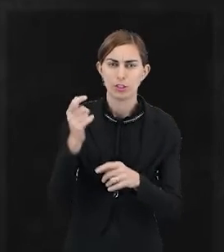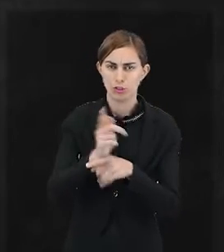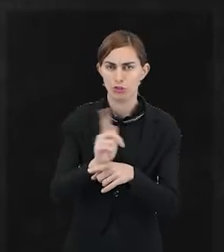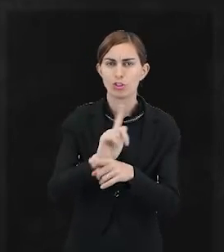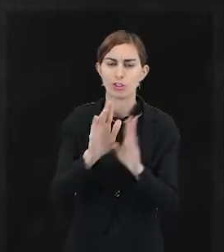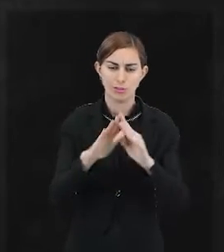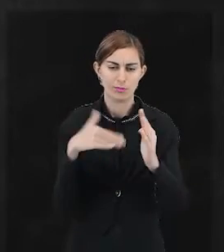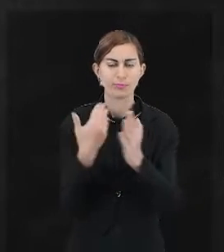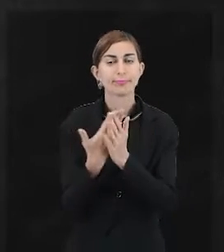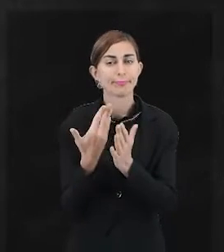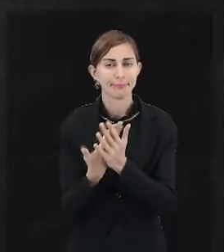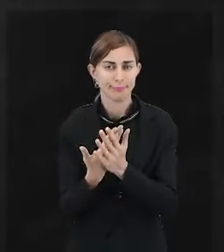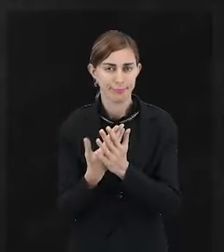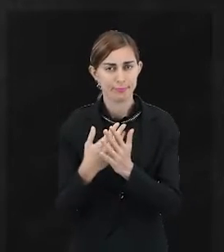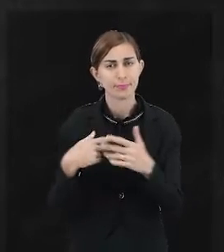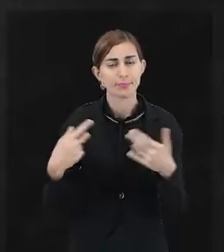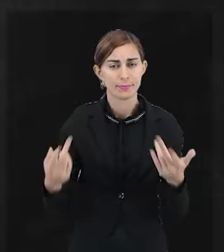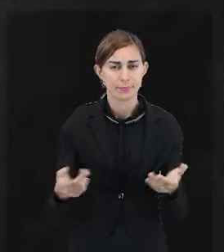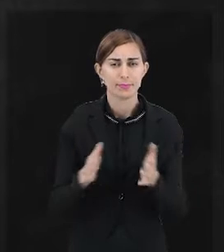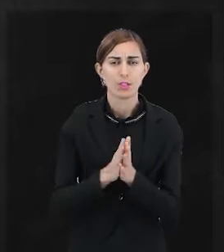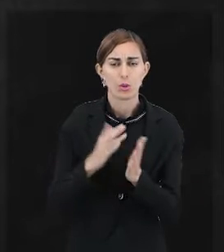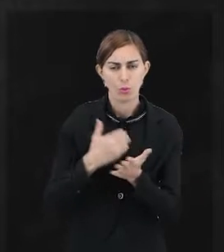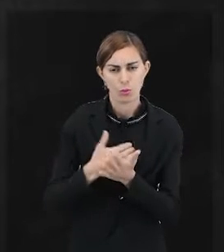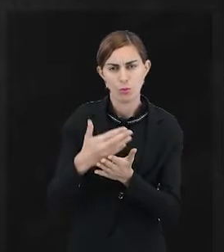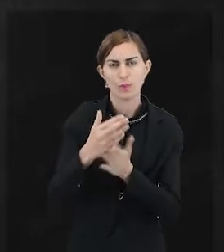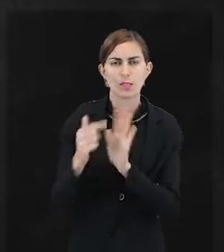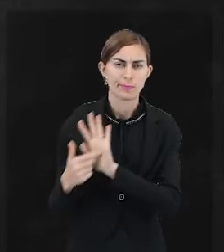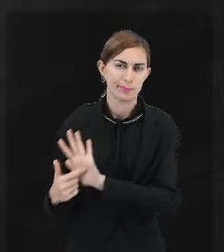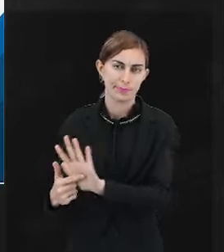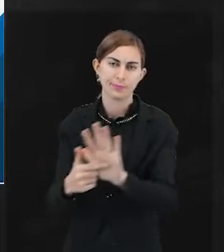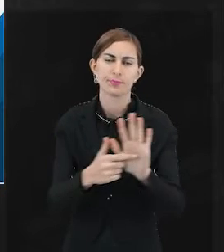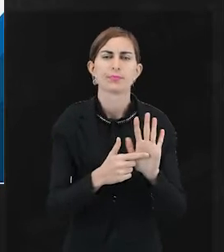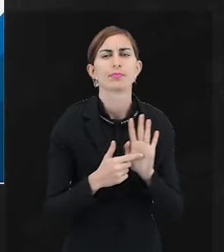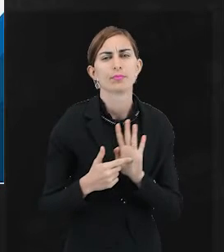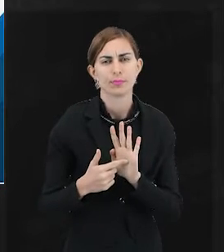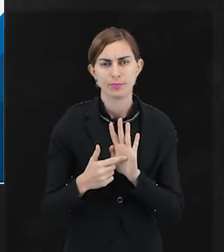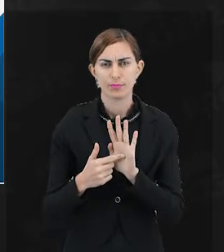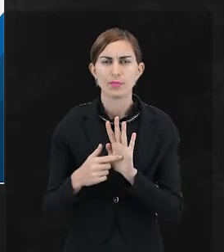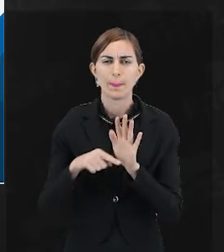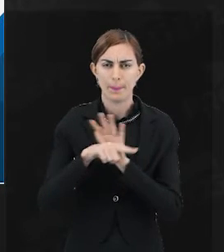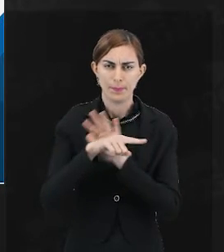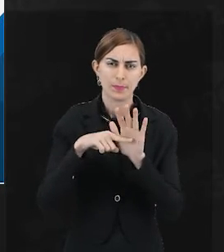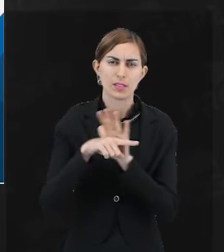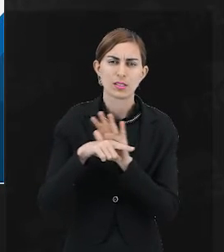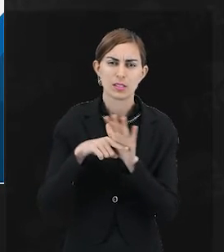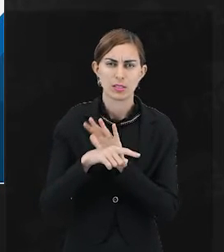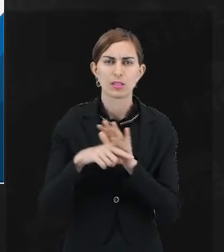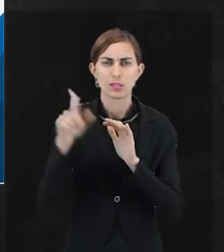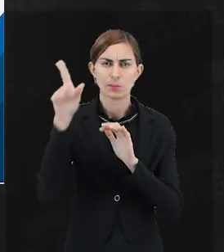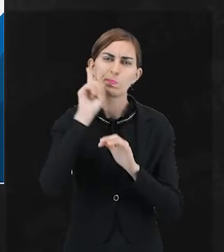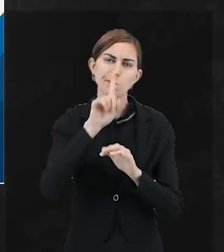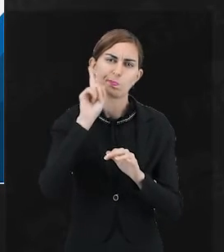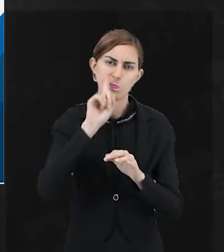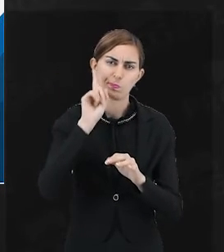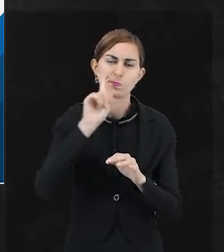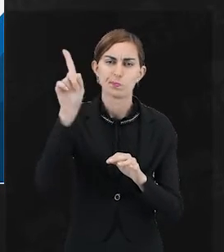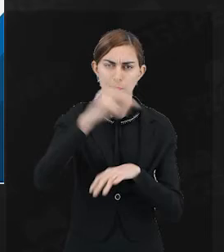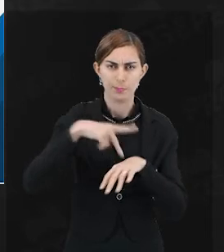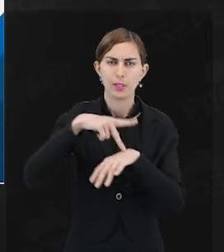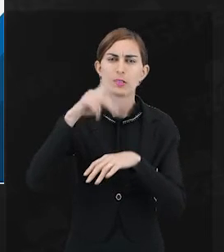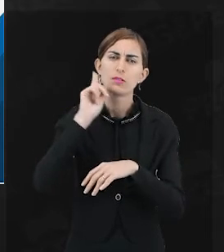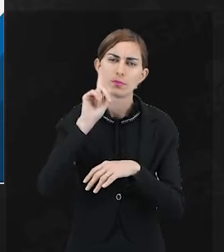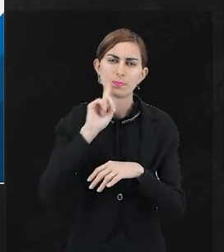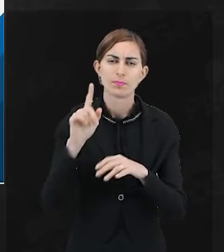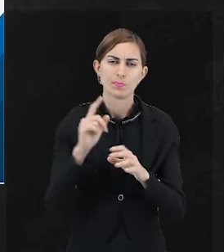gestão escolar. Para tanto, vou começar apresentando para vocês o resultado de uma pesquisa realizada nos Estados Unidos, onde